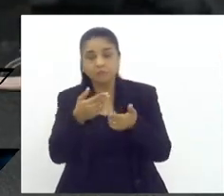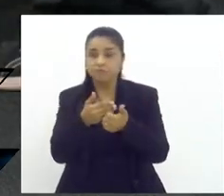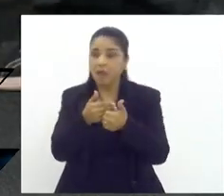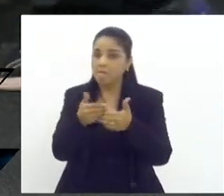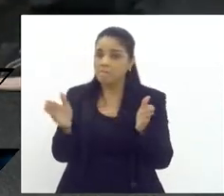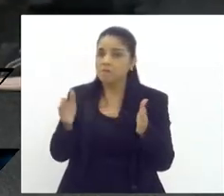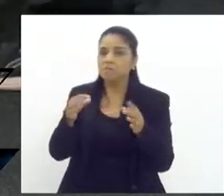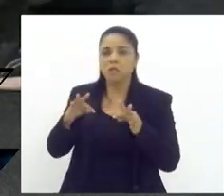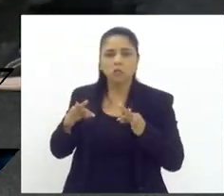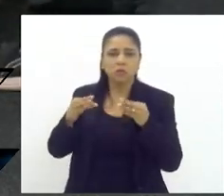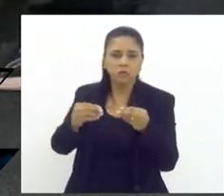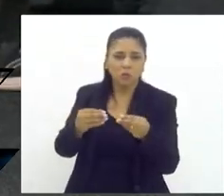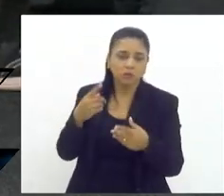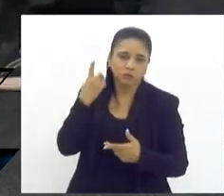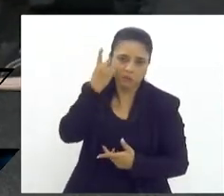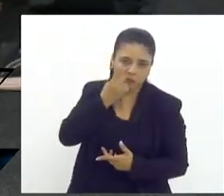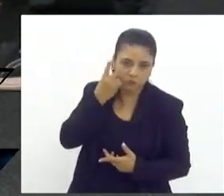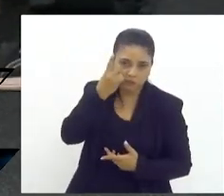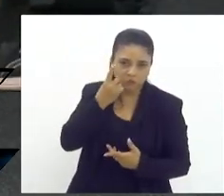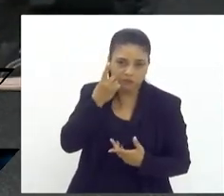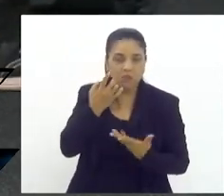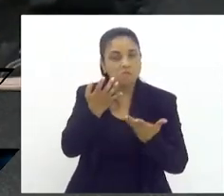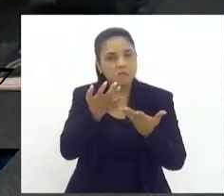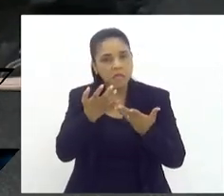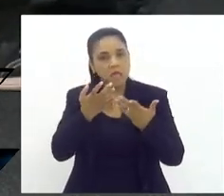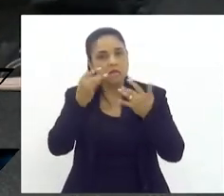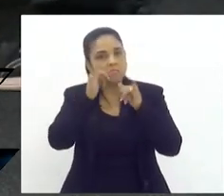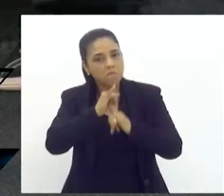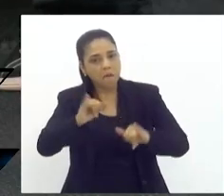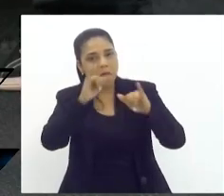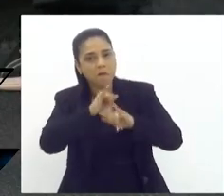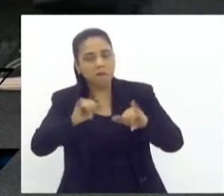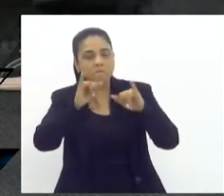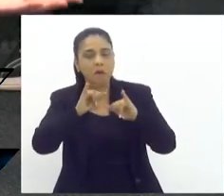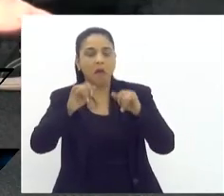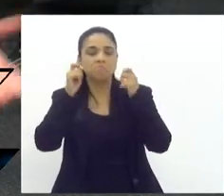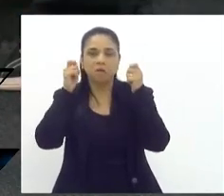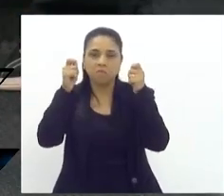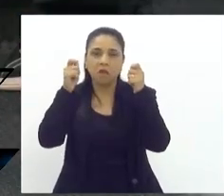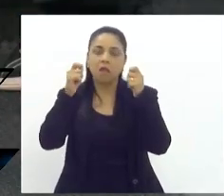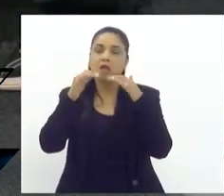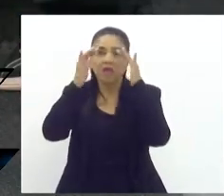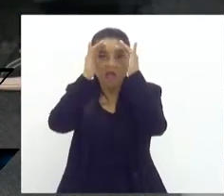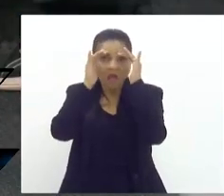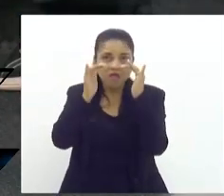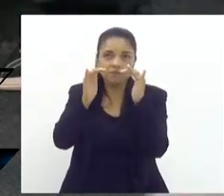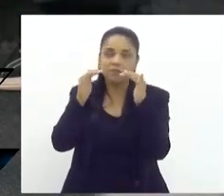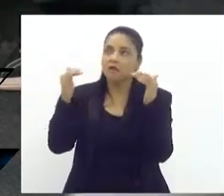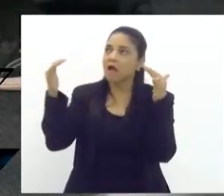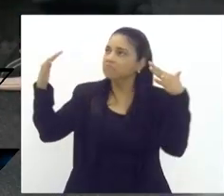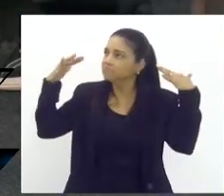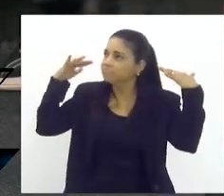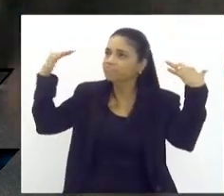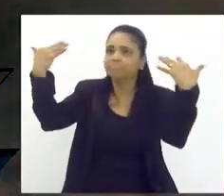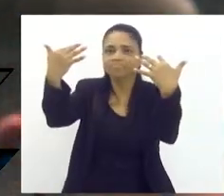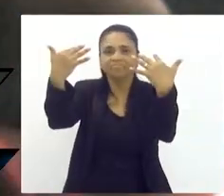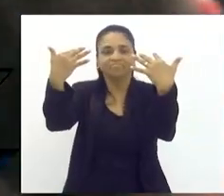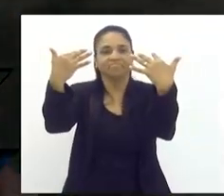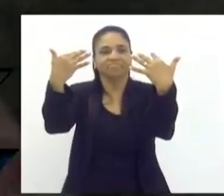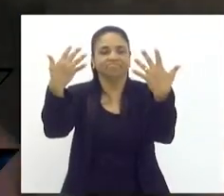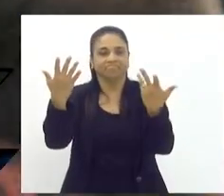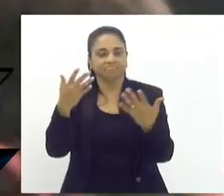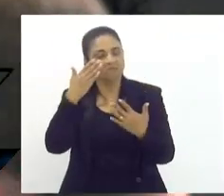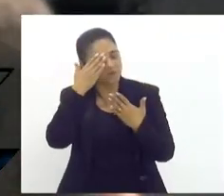os companheiros e companheiros que queiram fazer as suas manifestações e respeitar aí a presença da galeria Obrigada